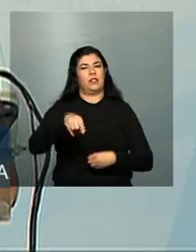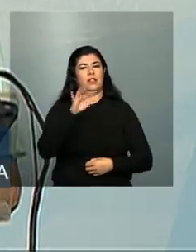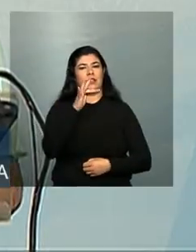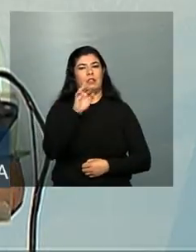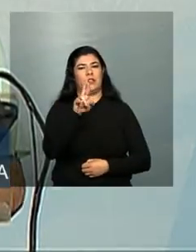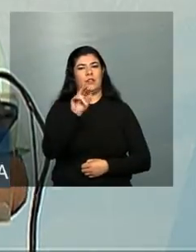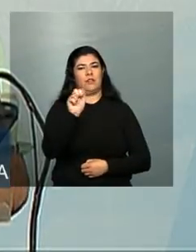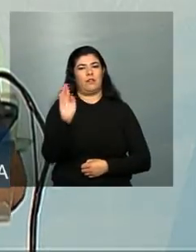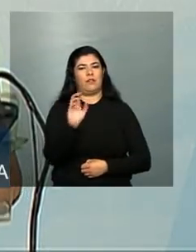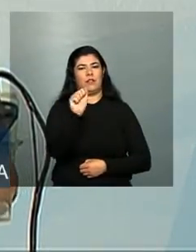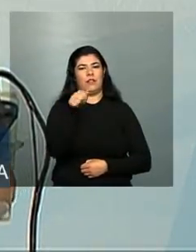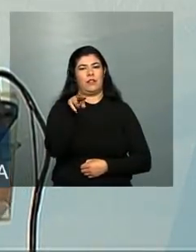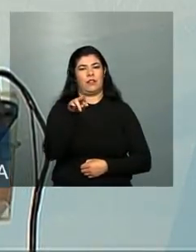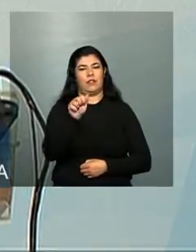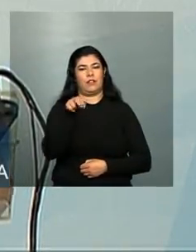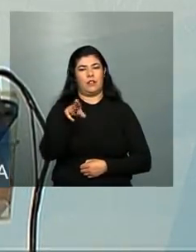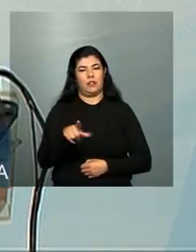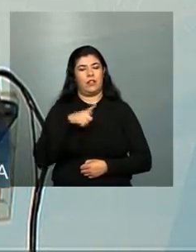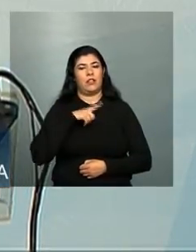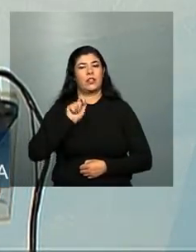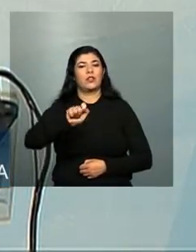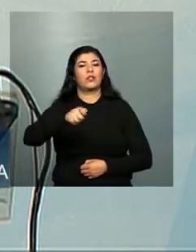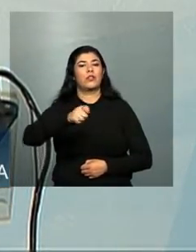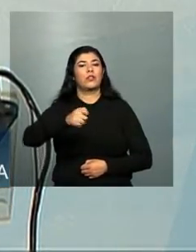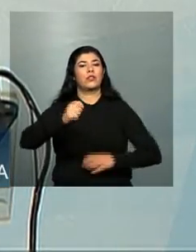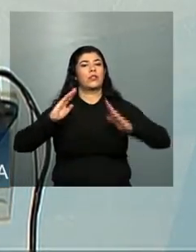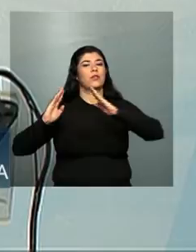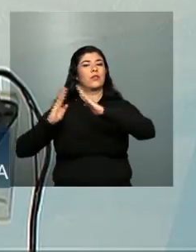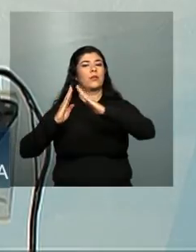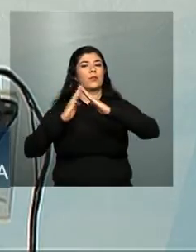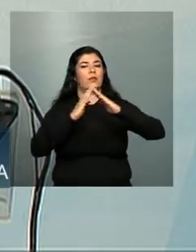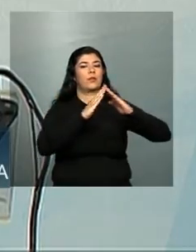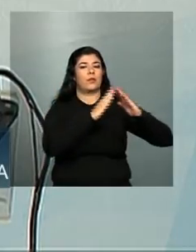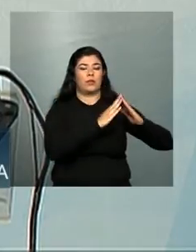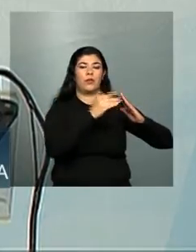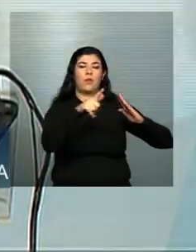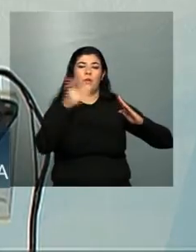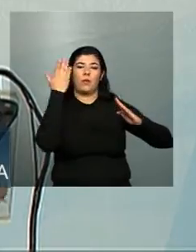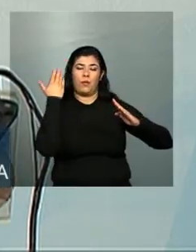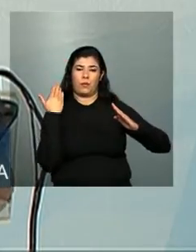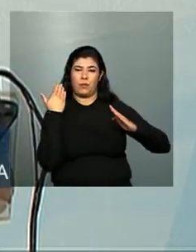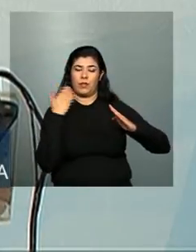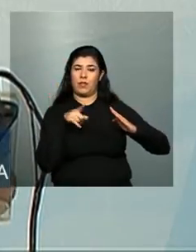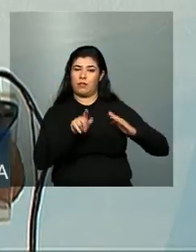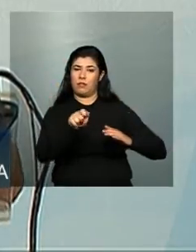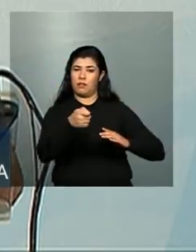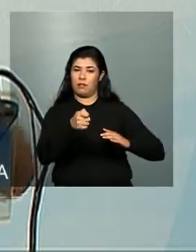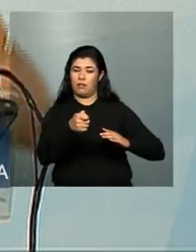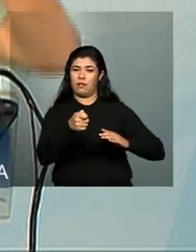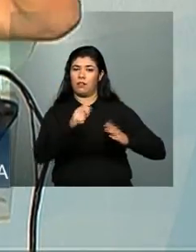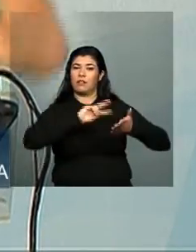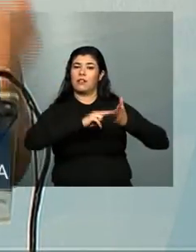a chave de lares, a chave de moradias, a chave que